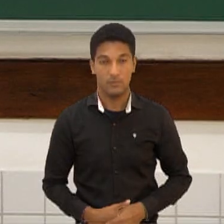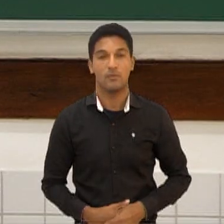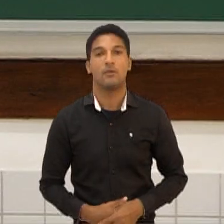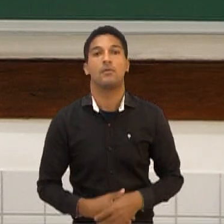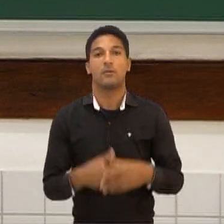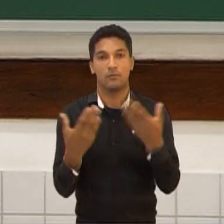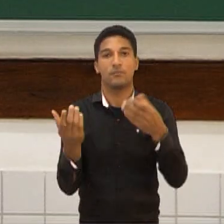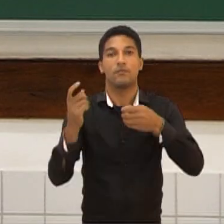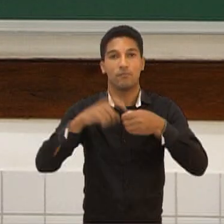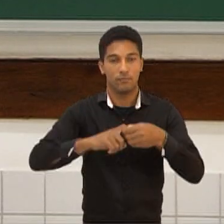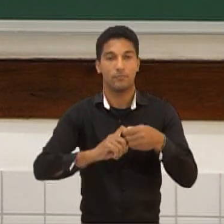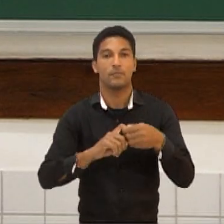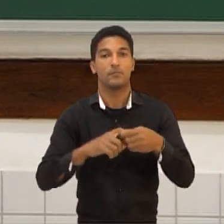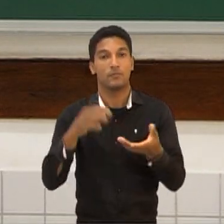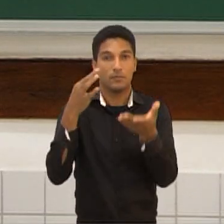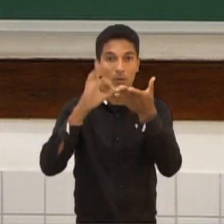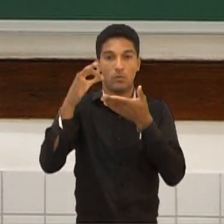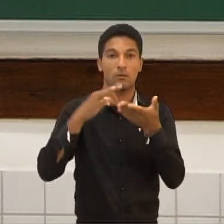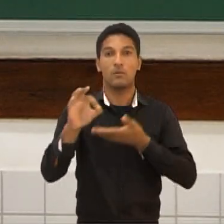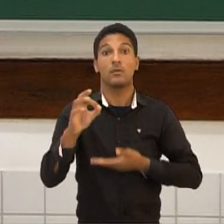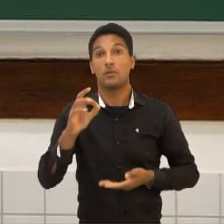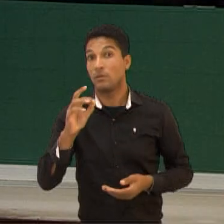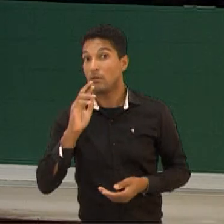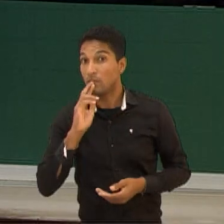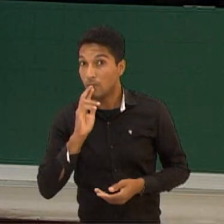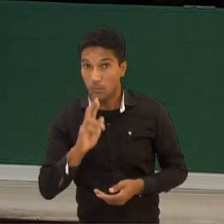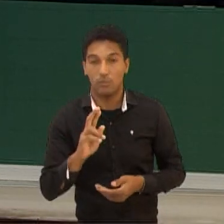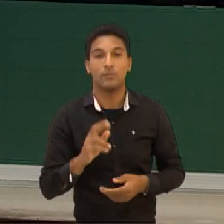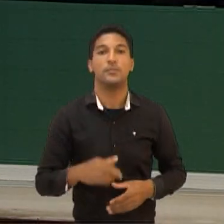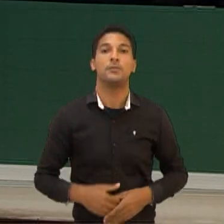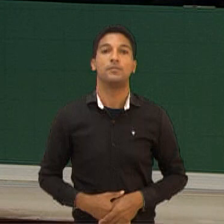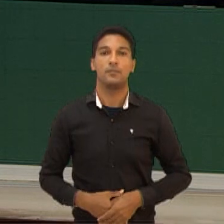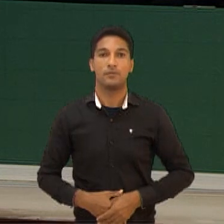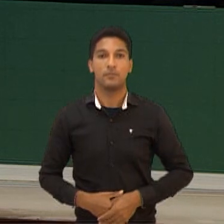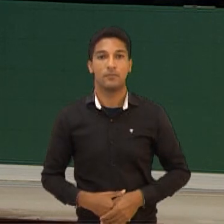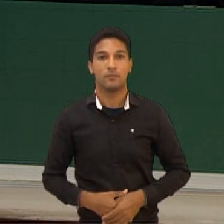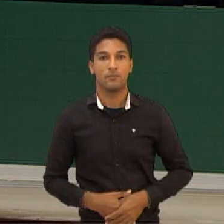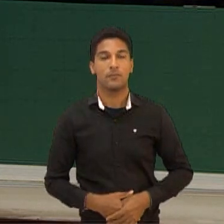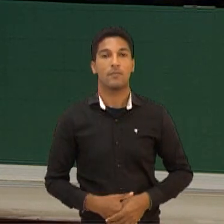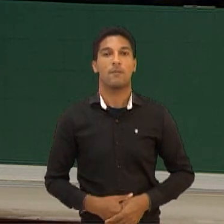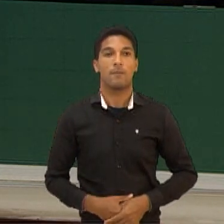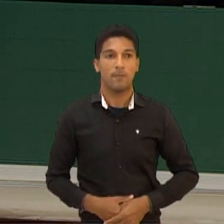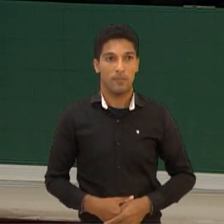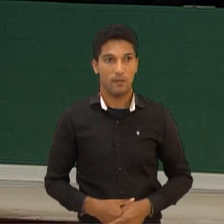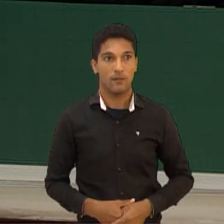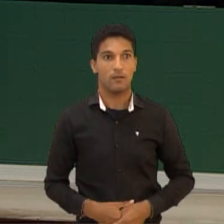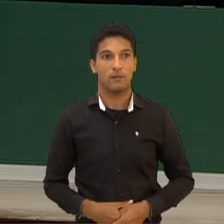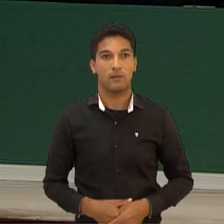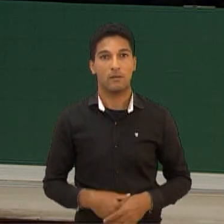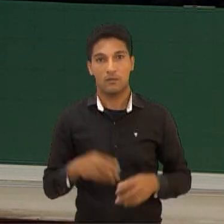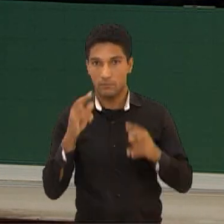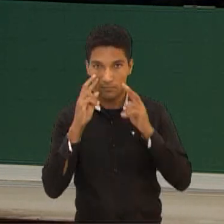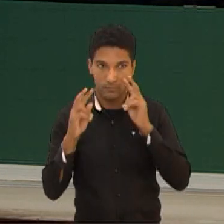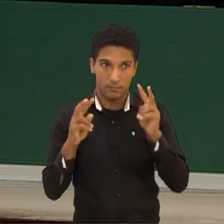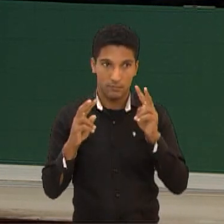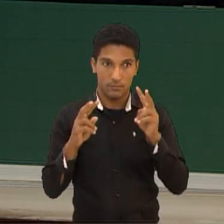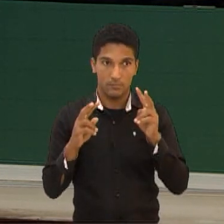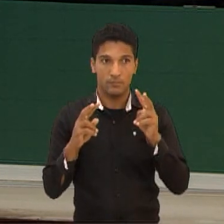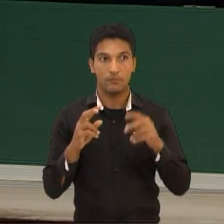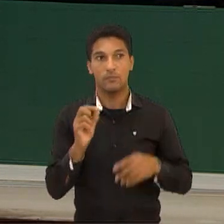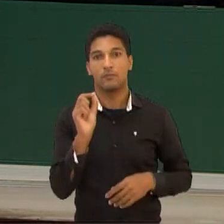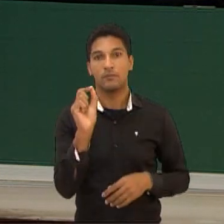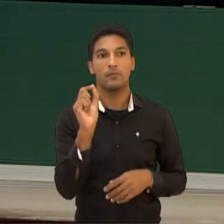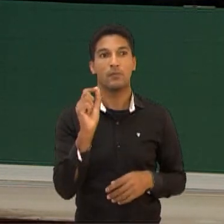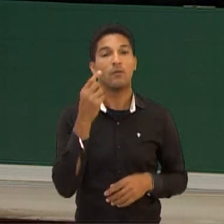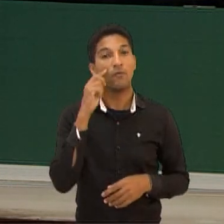Hélio Nono, estamos de volta para a correção do nosso questionário. Dava tempo de fazer uma pesquisa para saber